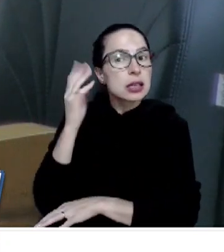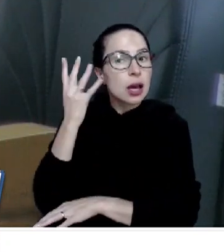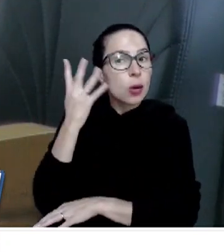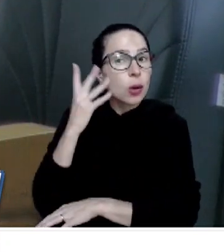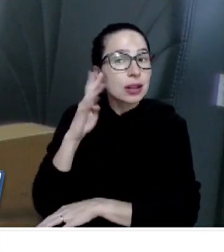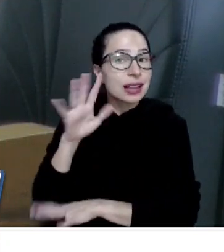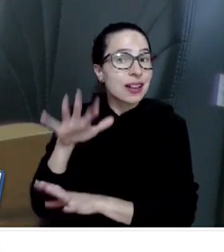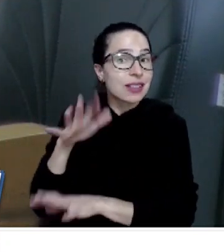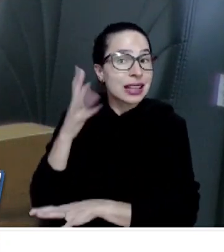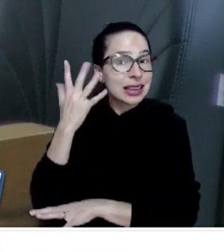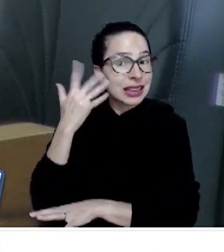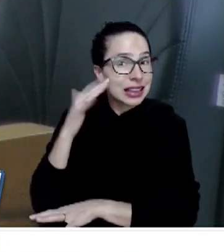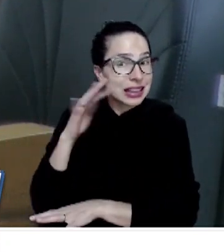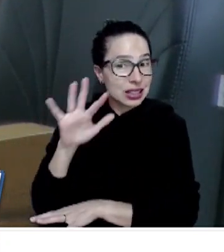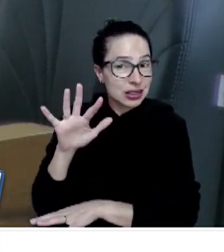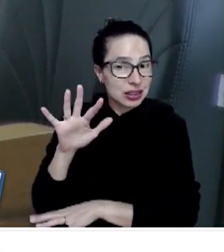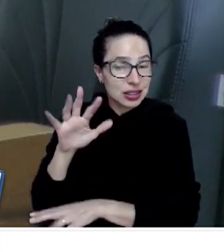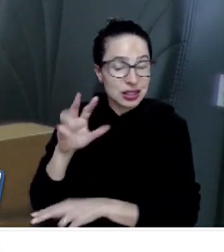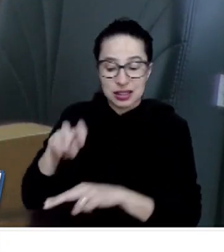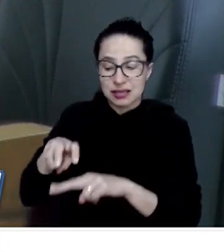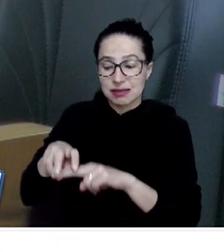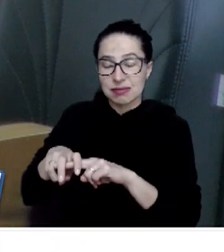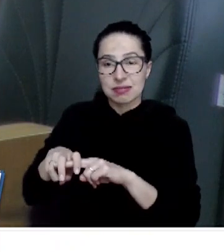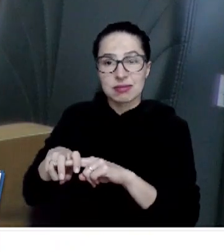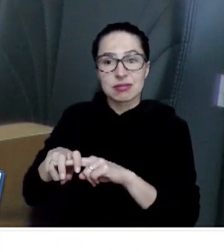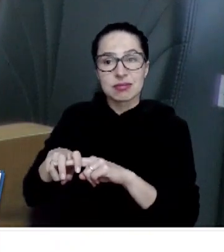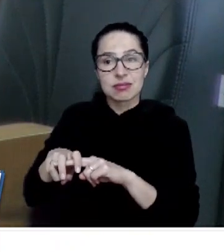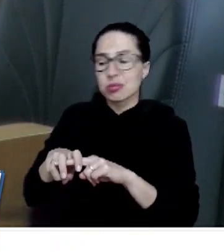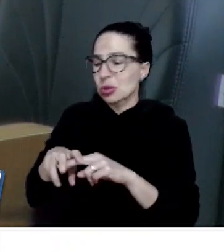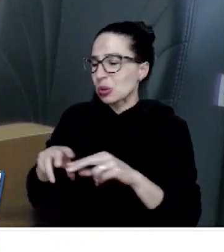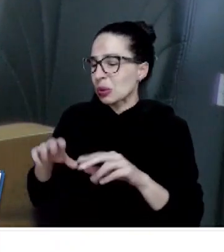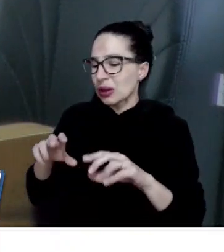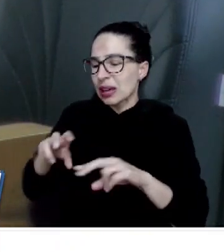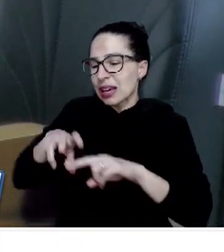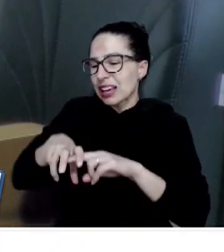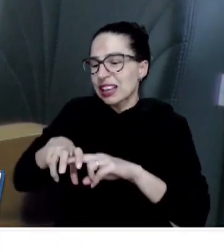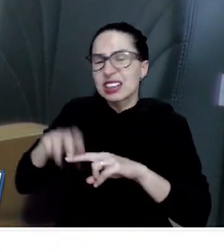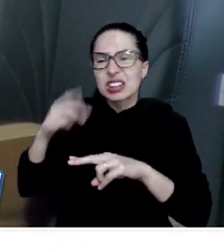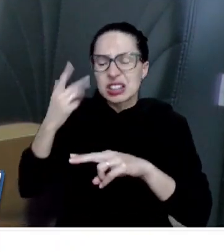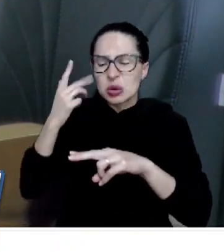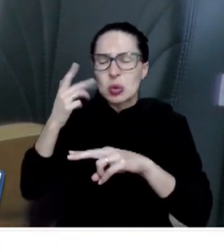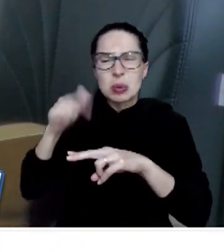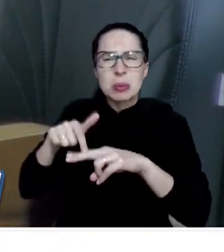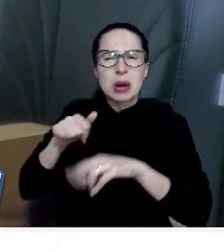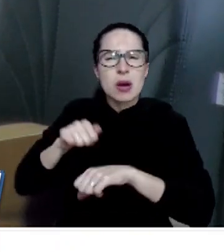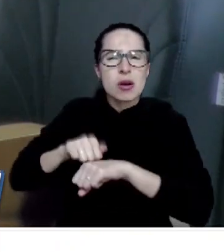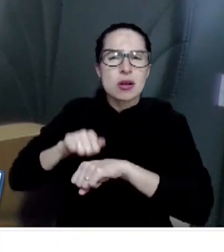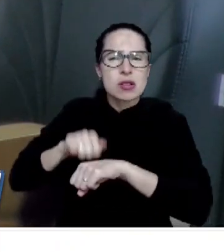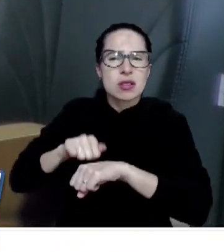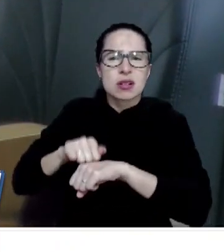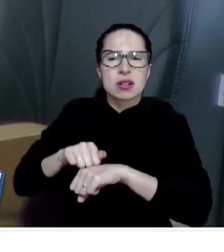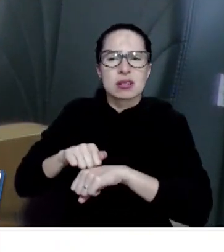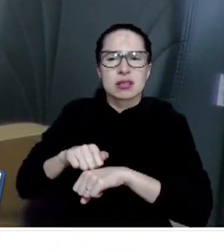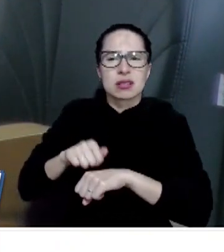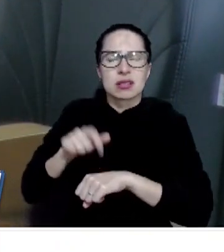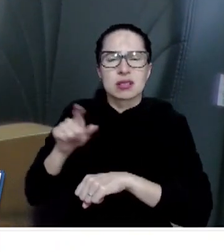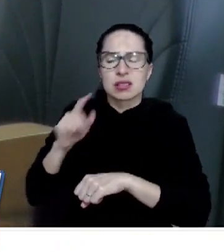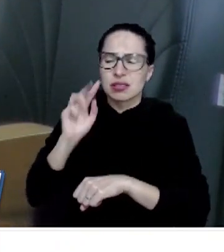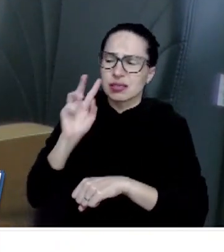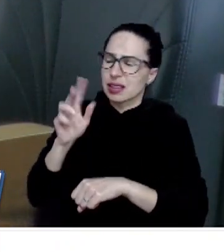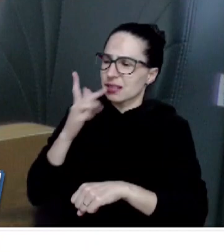numa cadeira comum. E aí você olha o estado das pessoas, elas